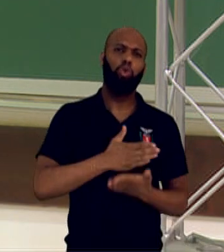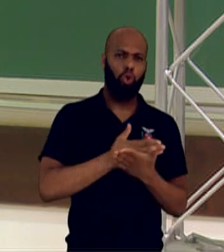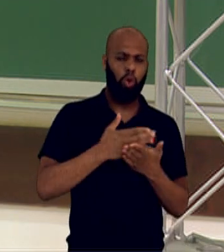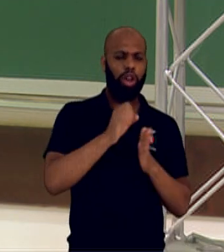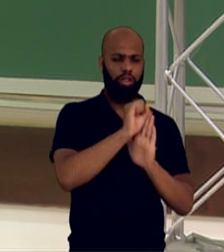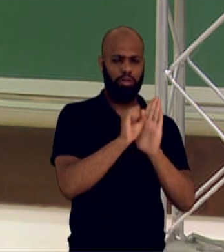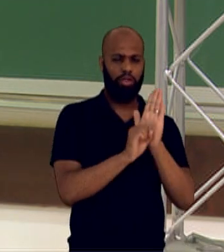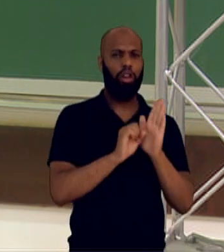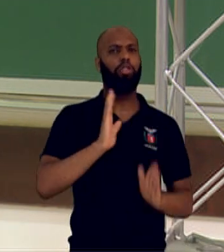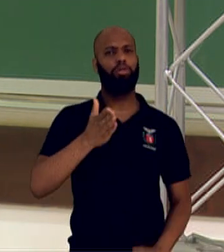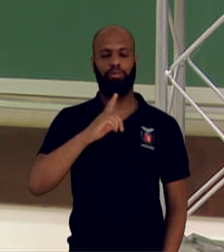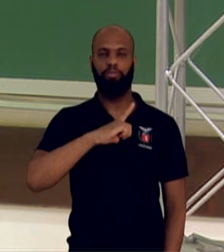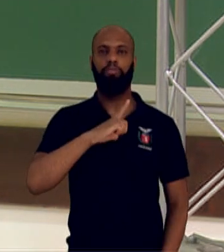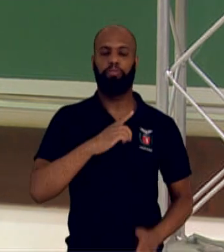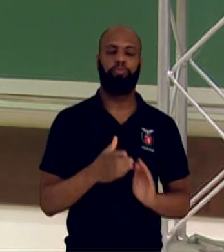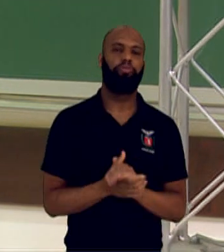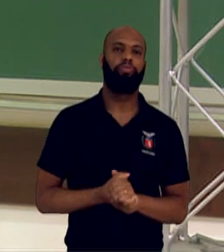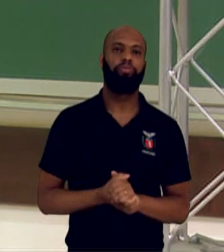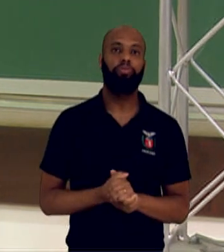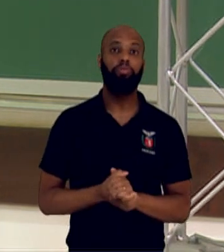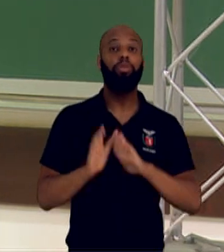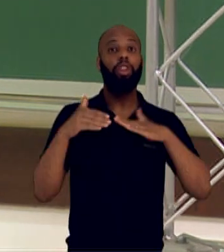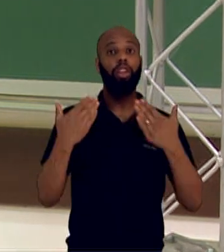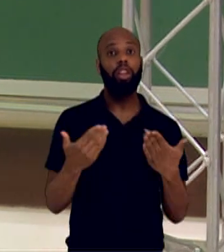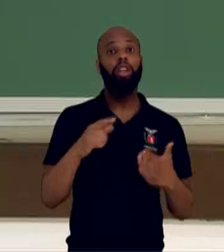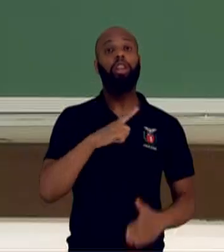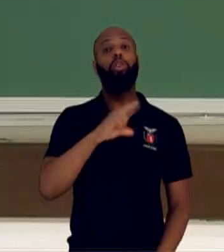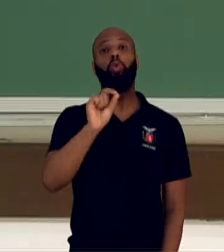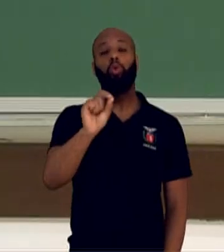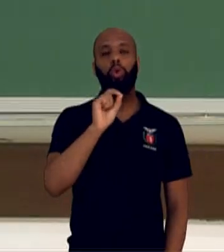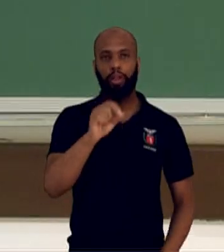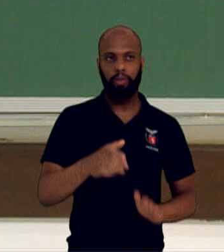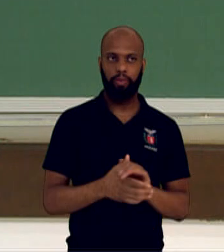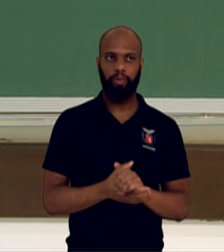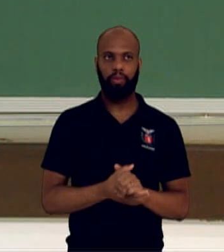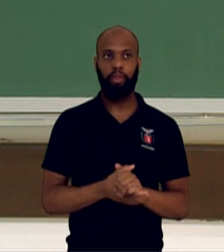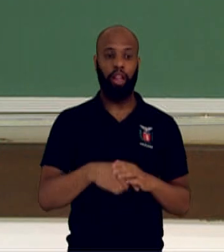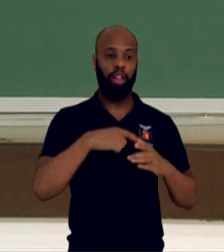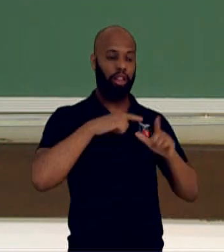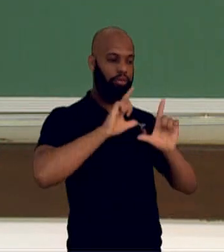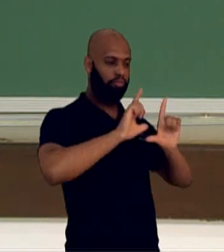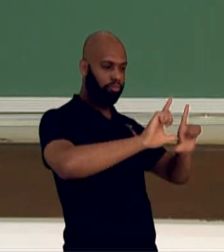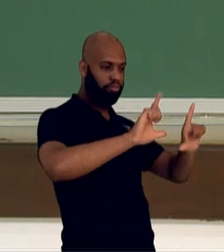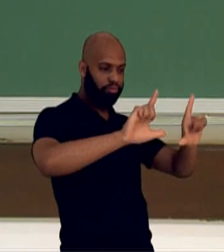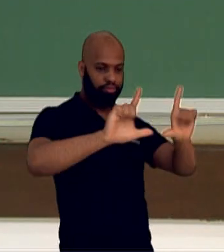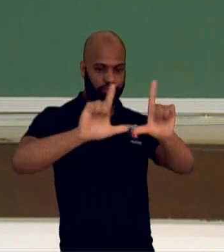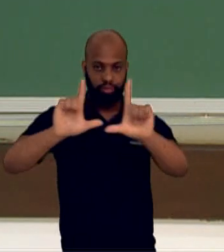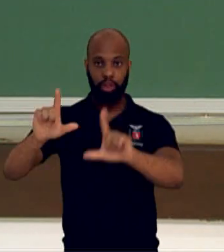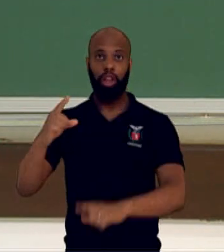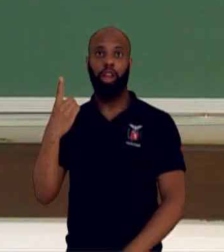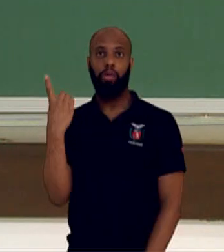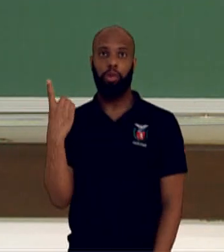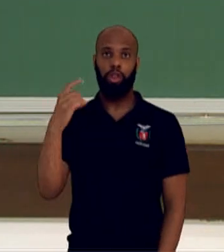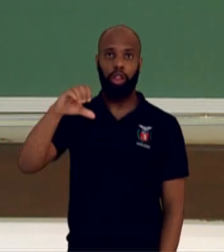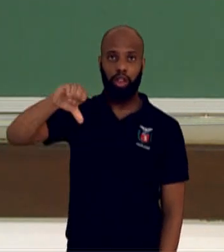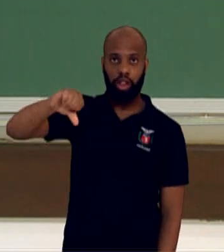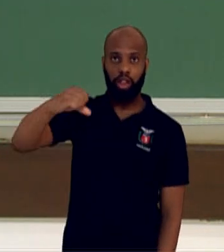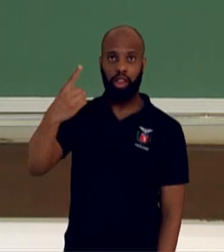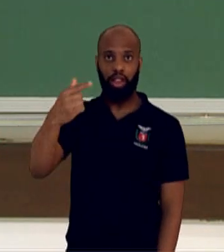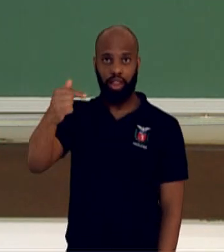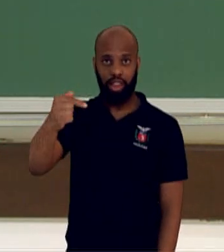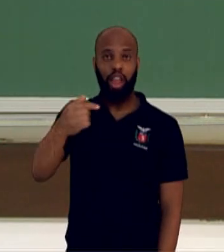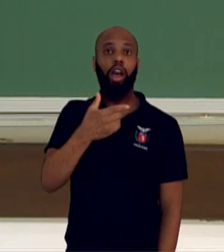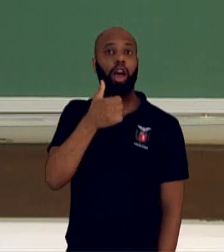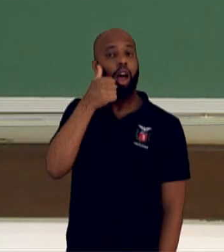século, certo? Muito bem. Aí, pessoal, chegamos aqui na exposição em 1917 de Anita